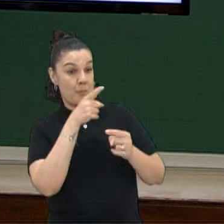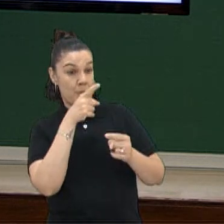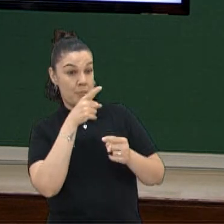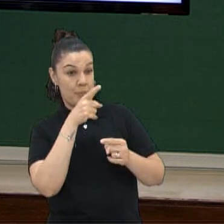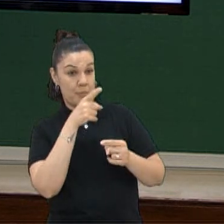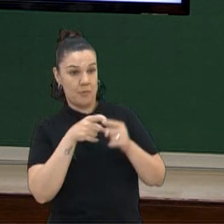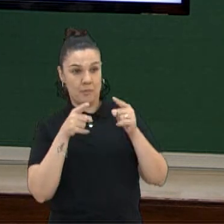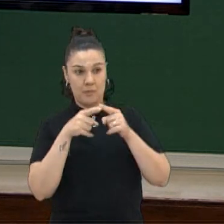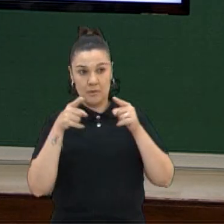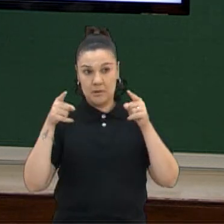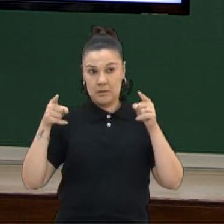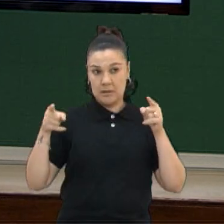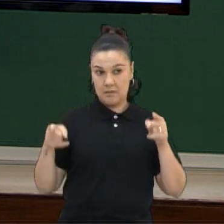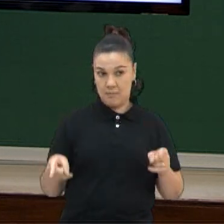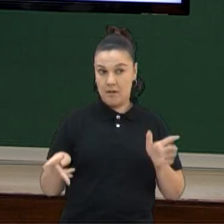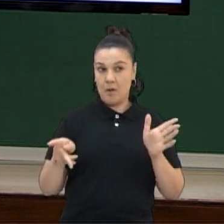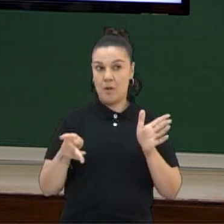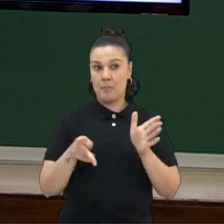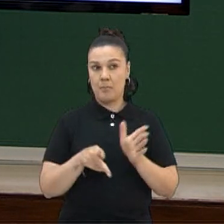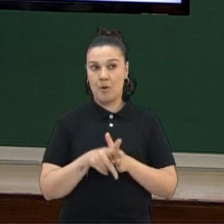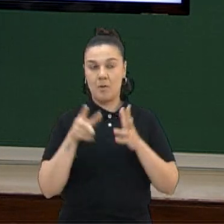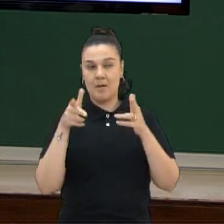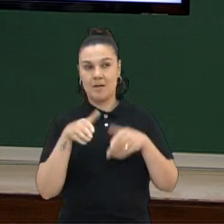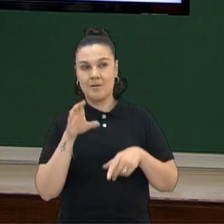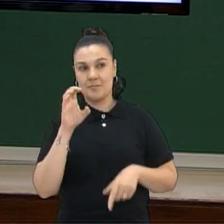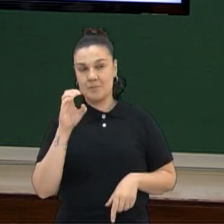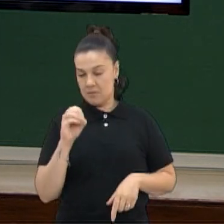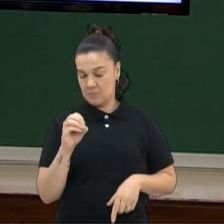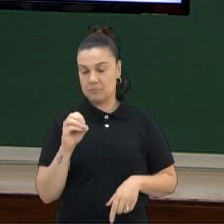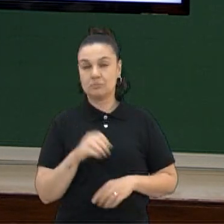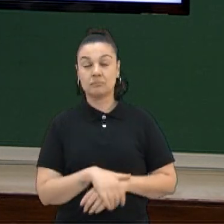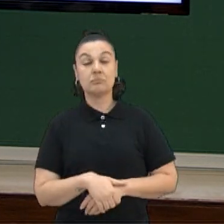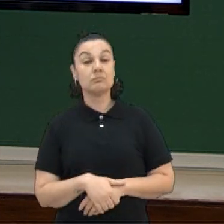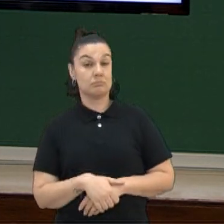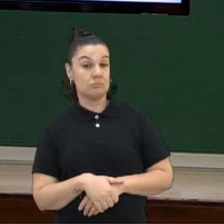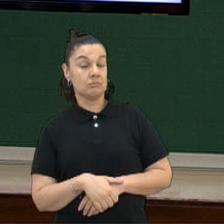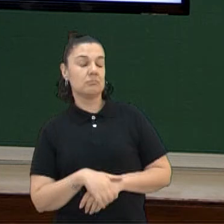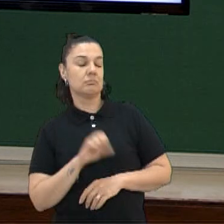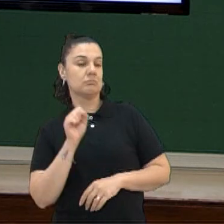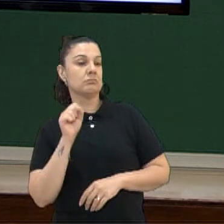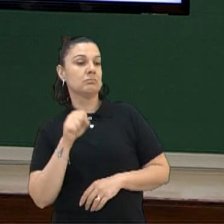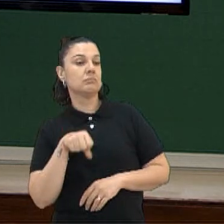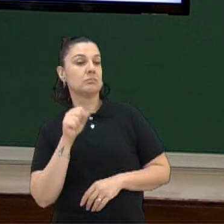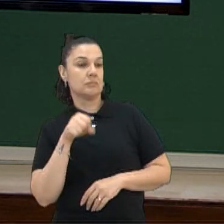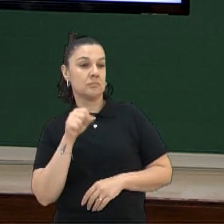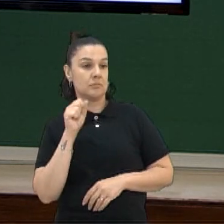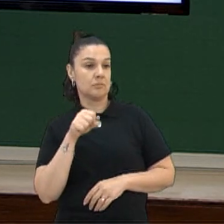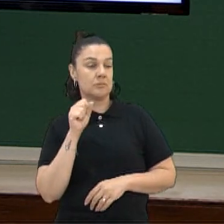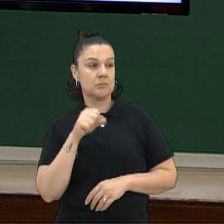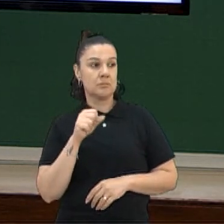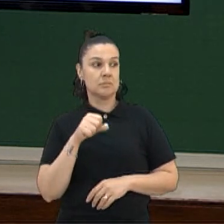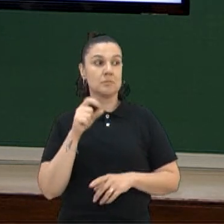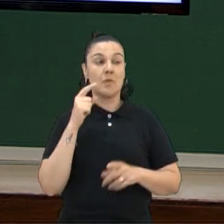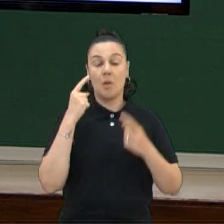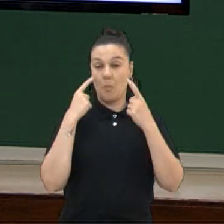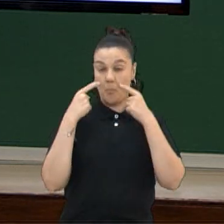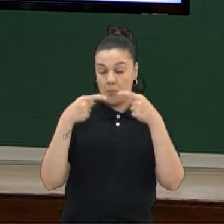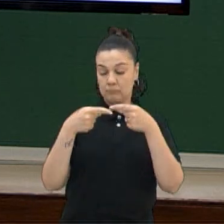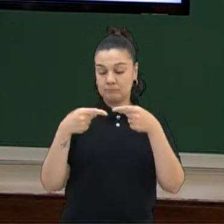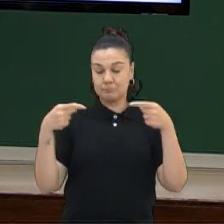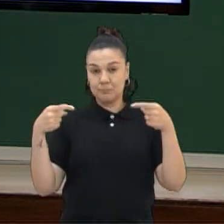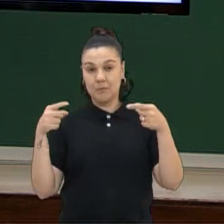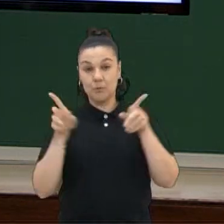momento dipolar resultante é igual a zero. Sim, né? Esses vetores, eles